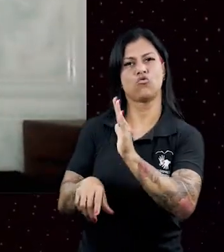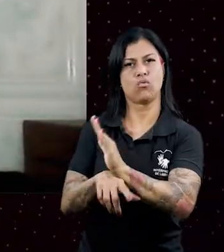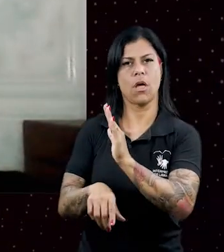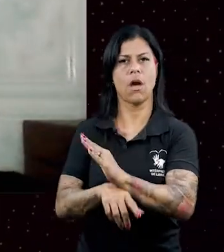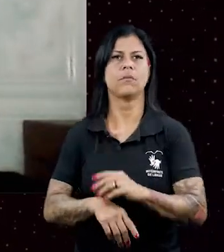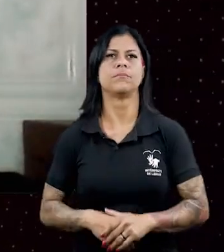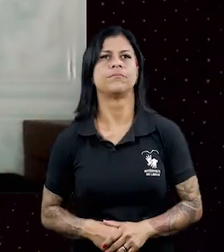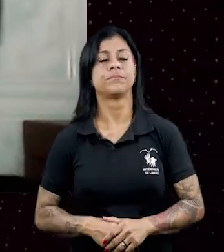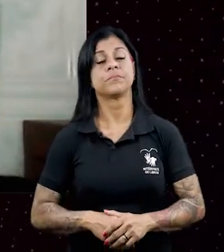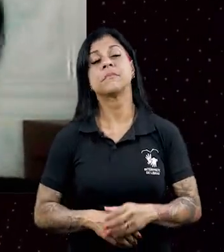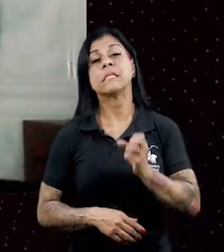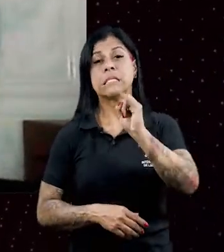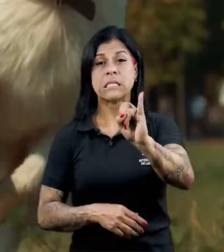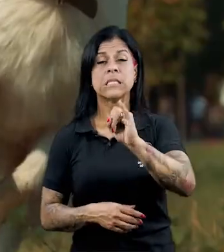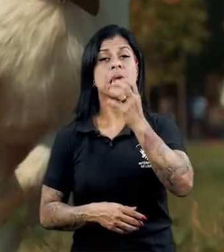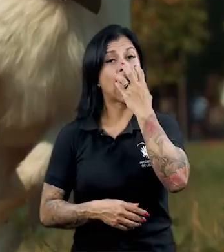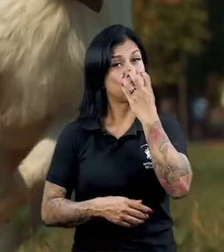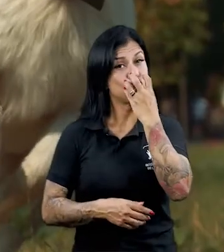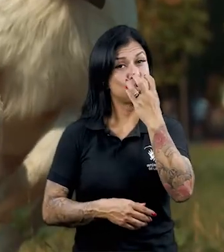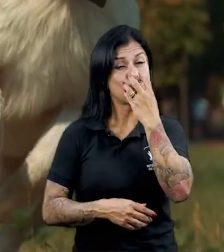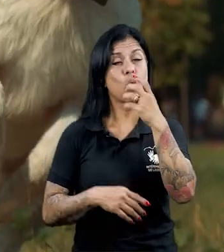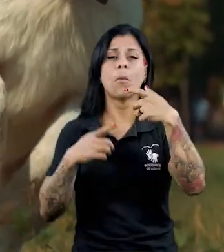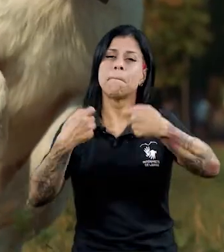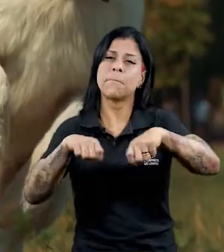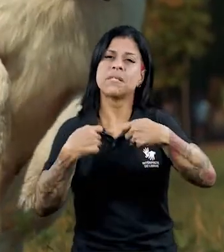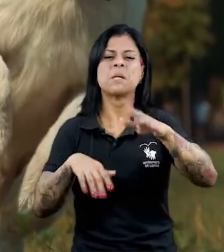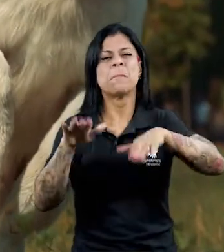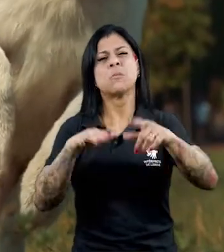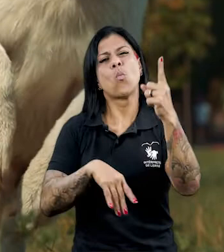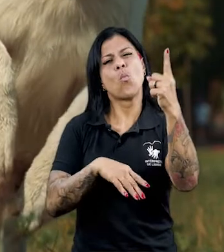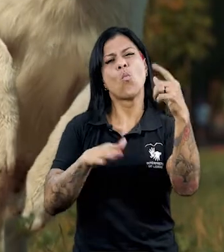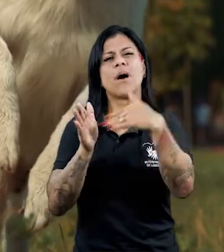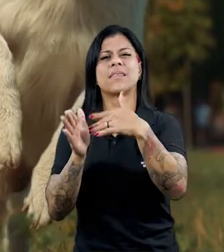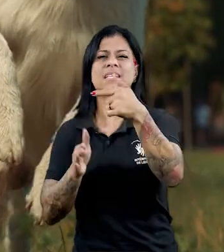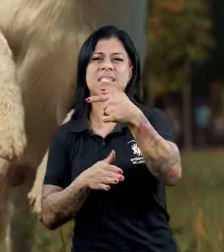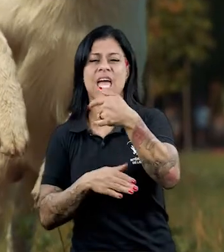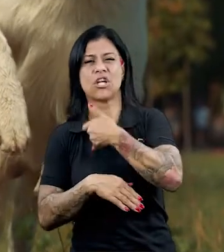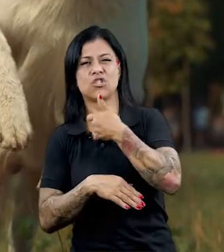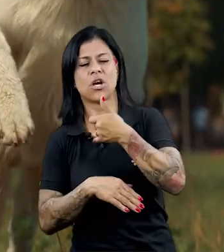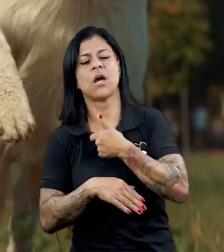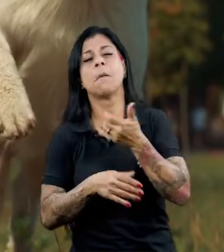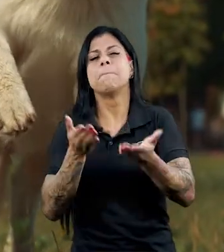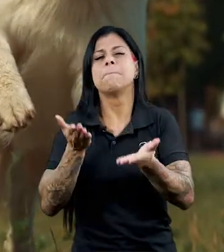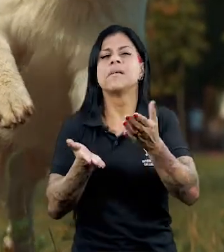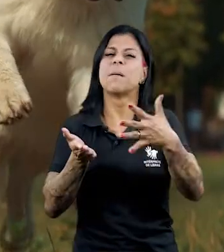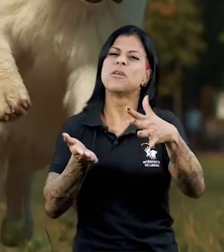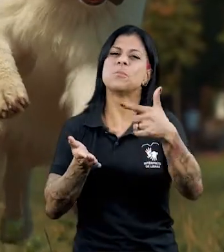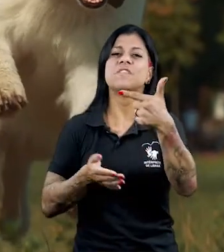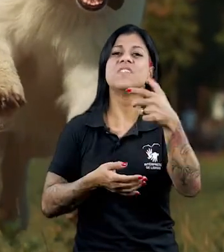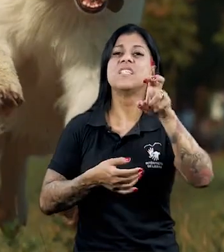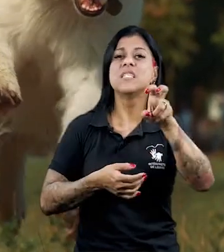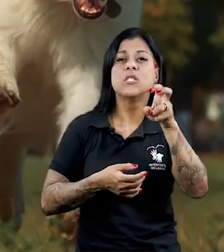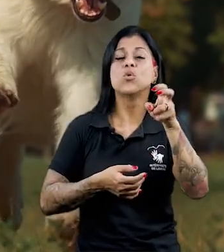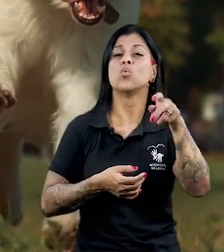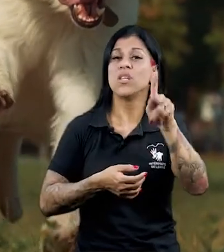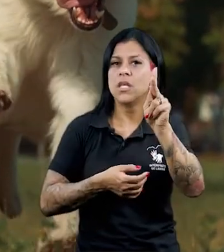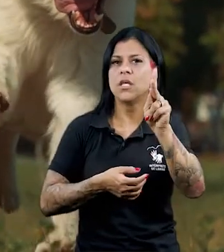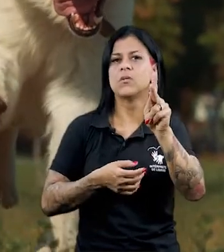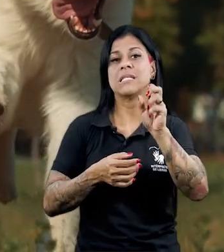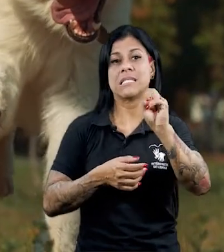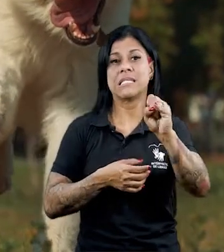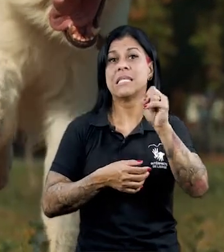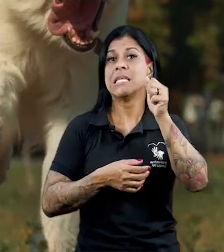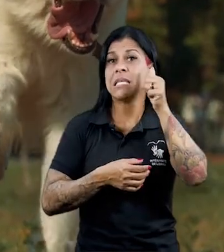salvar a vida do cachorrinho, sempre. No caso de cães, é necessário ter entre 1 e 7 anos, pesar pelo menos 25